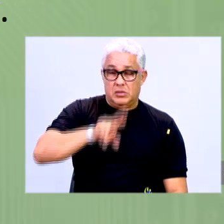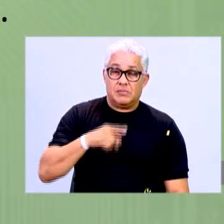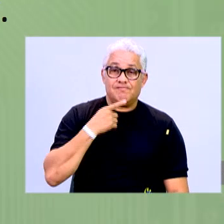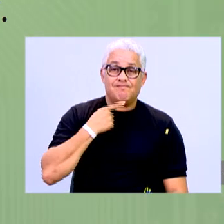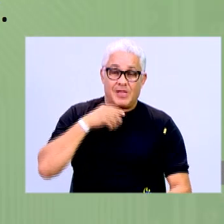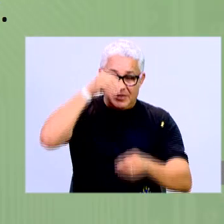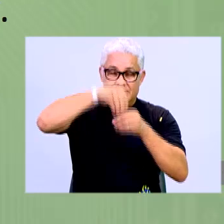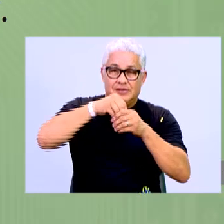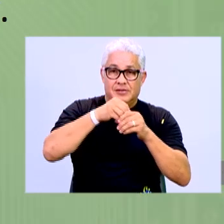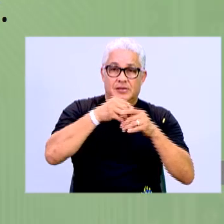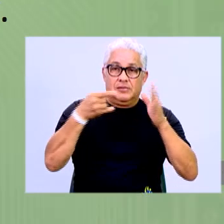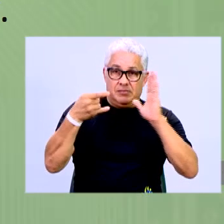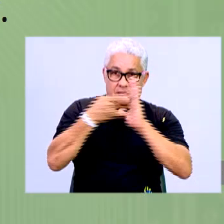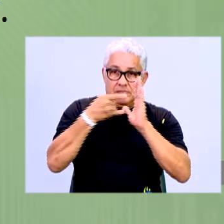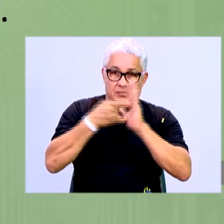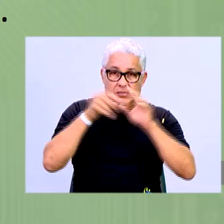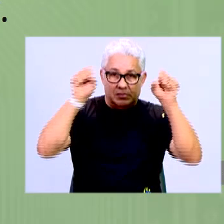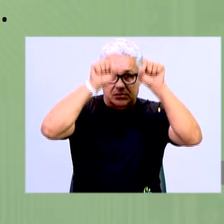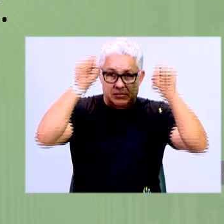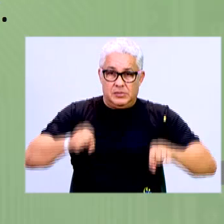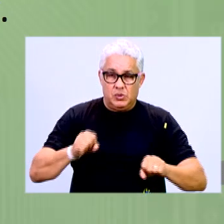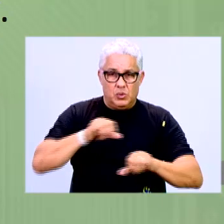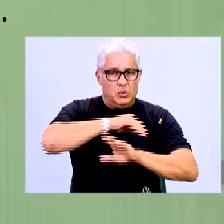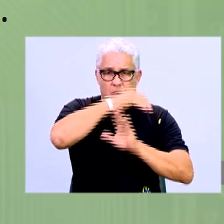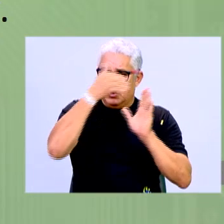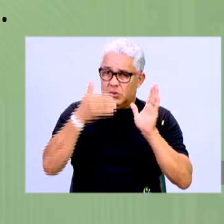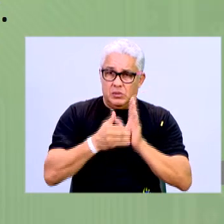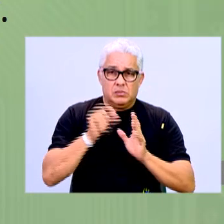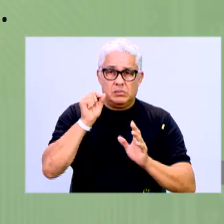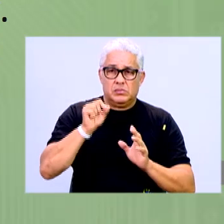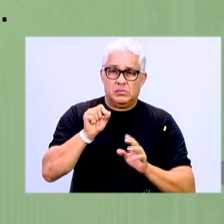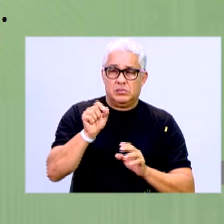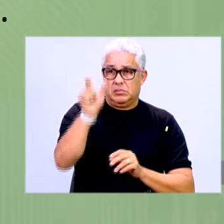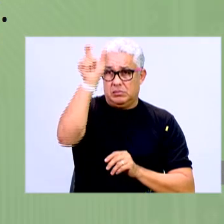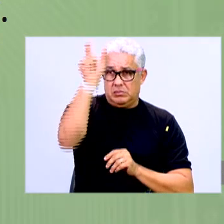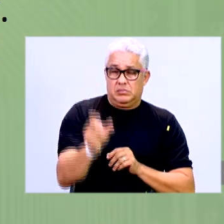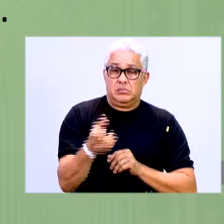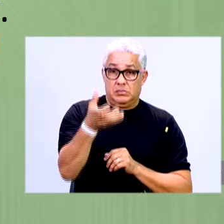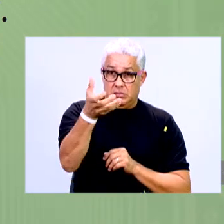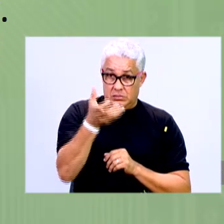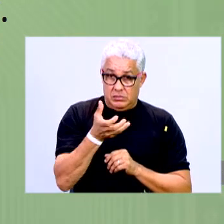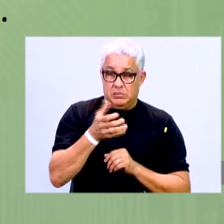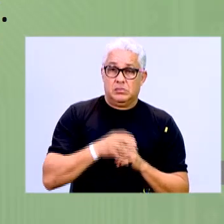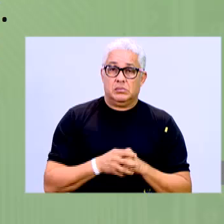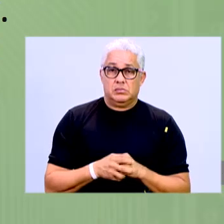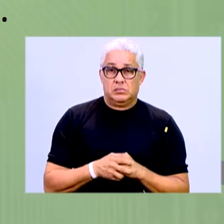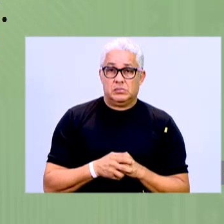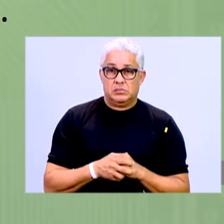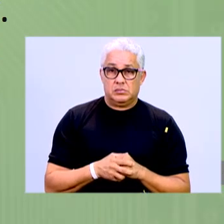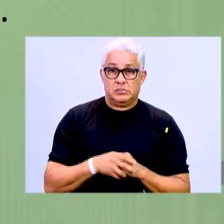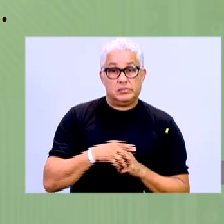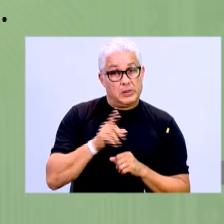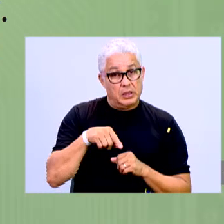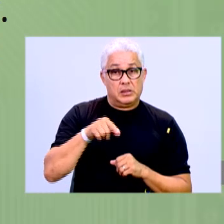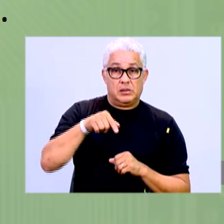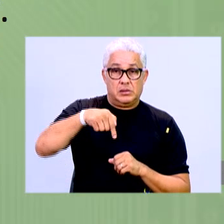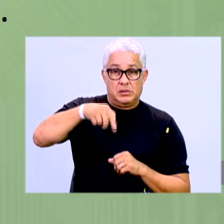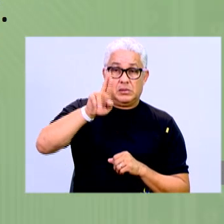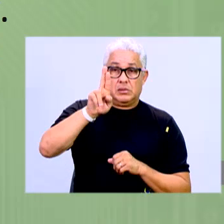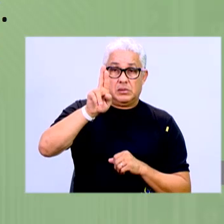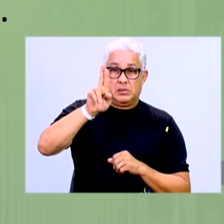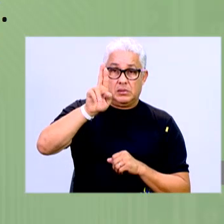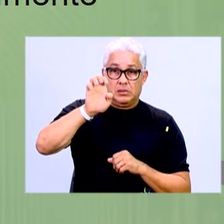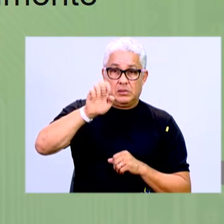sistema como um todo. Ou seja, é o que o usuário quer. Então, isto é um requisito